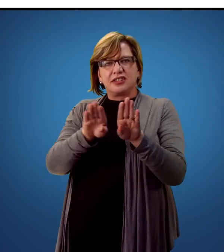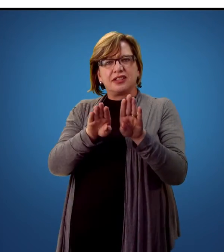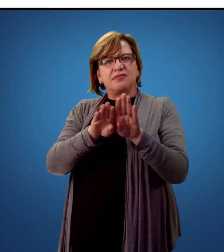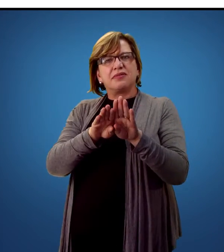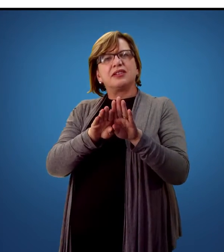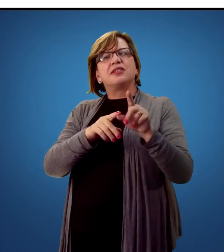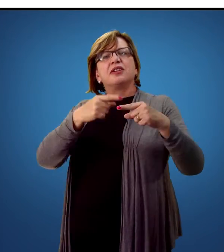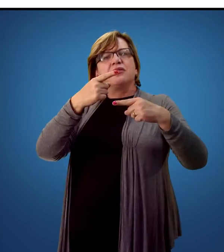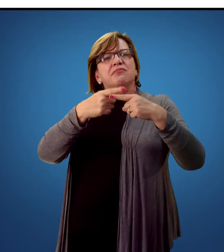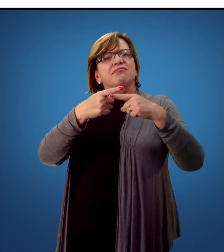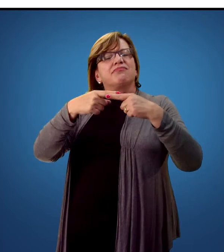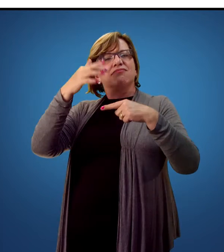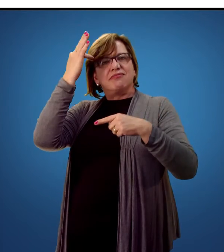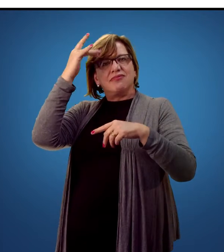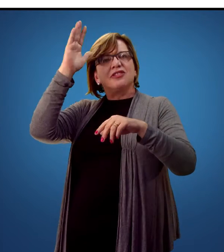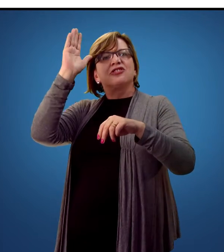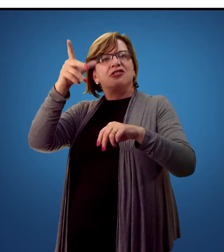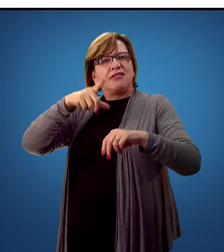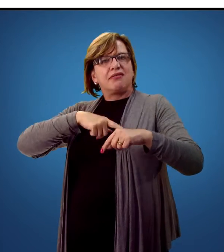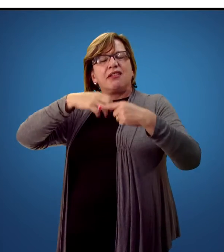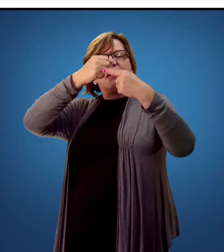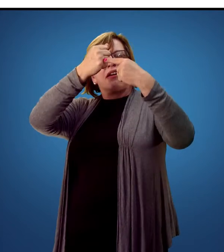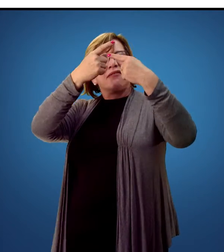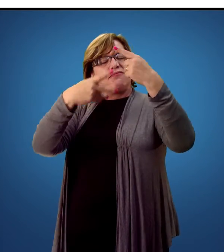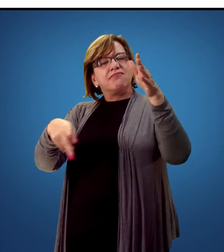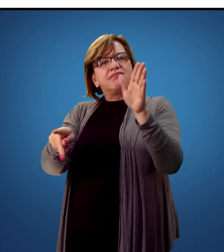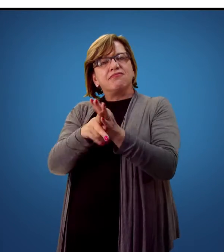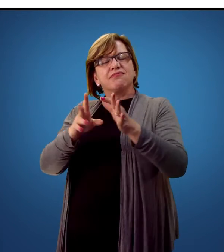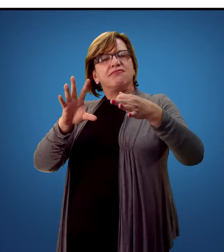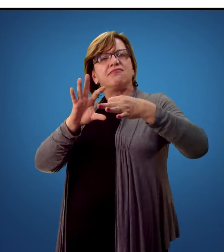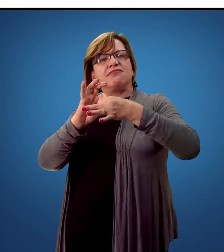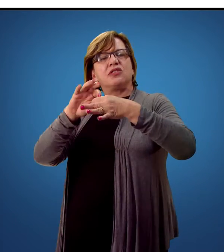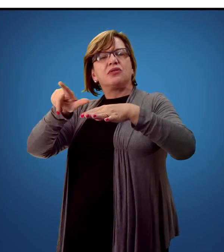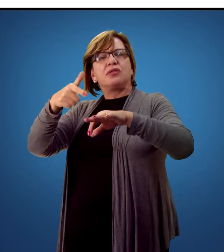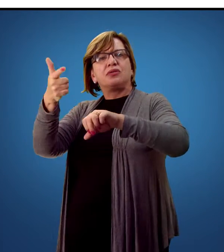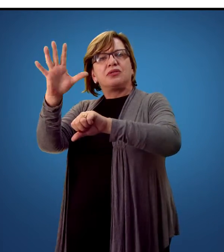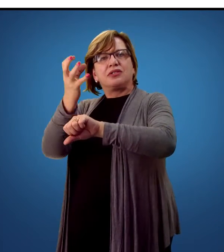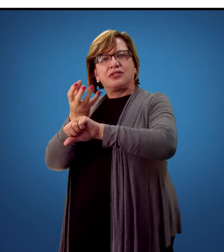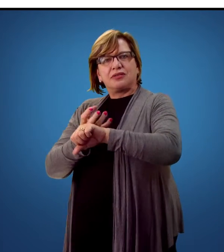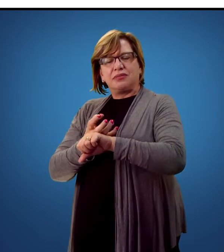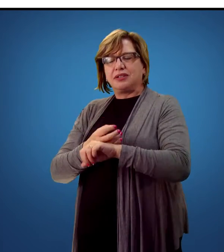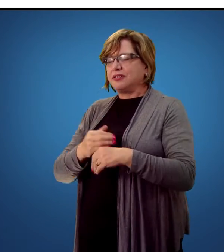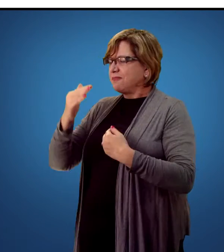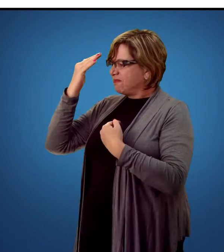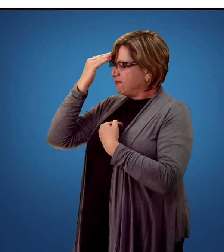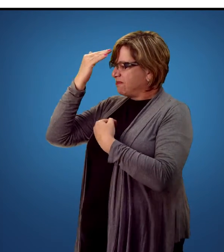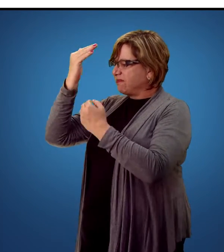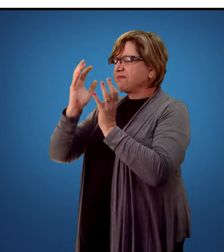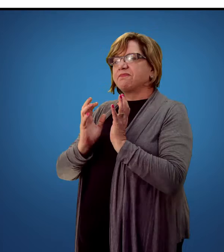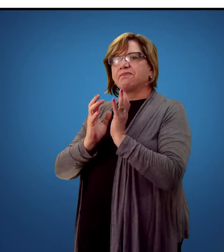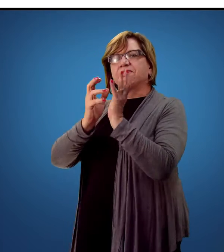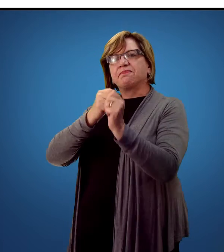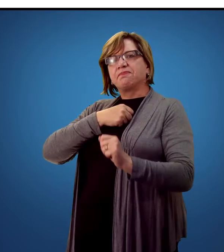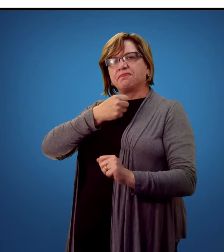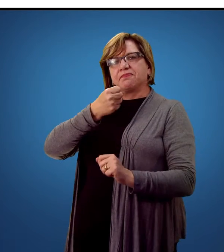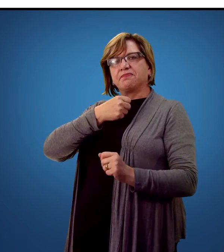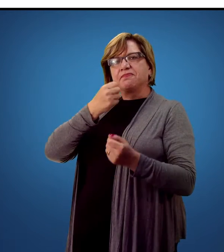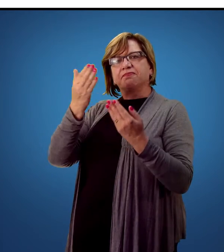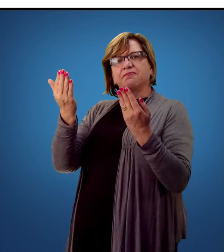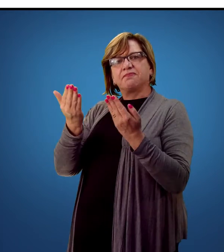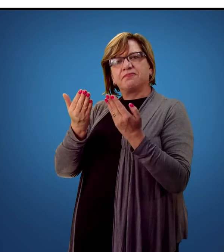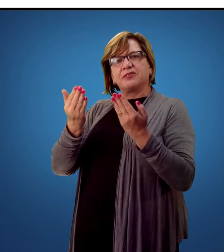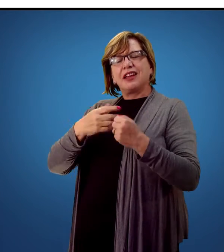uma disciplina adotado dessa característica professor agradeço a sua participação nessa entrevista tenho